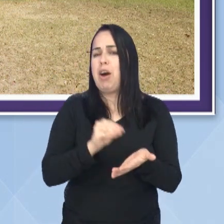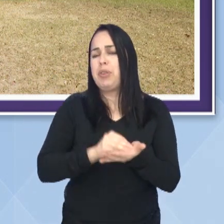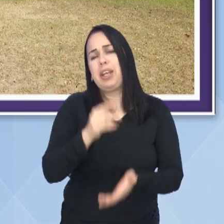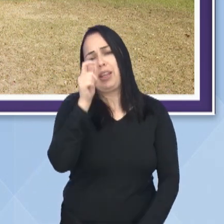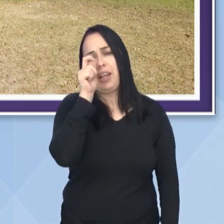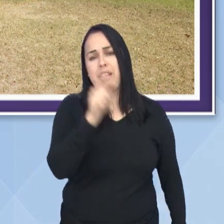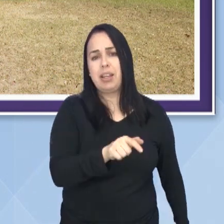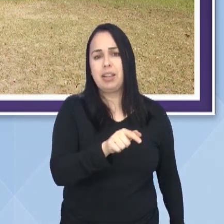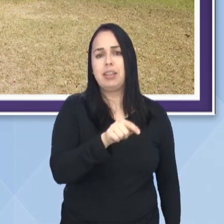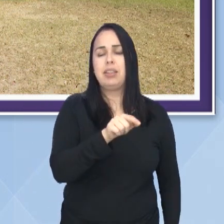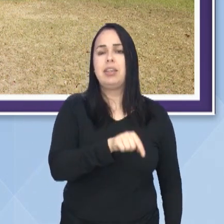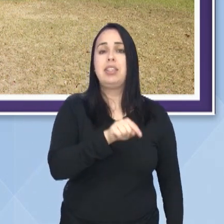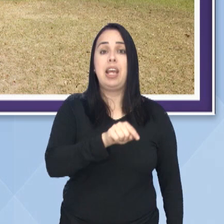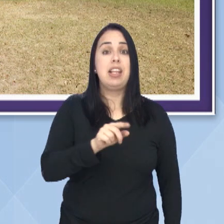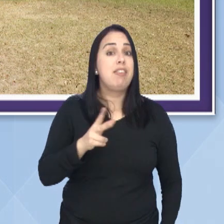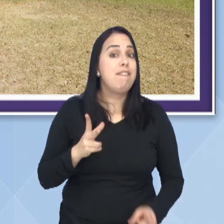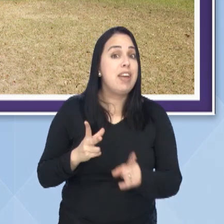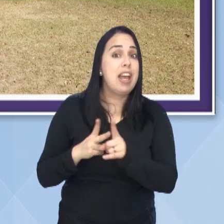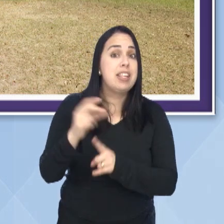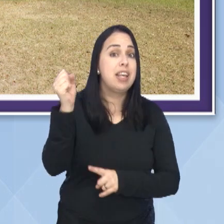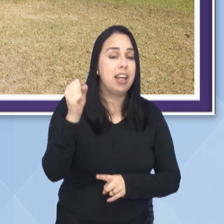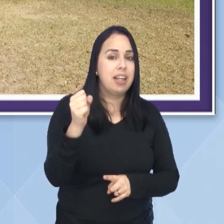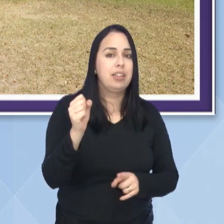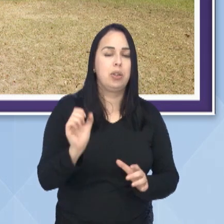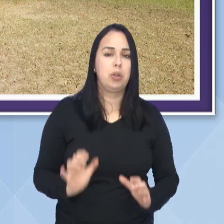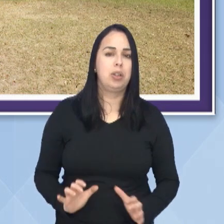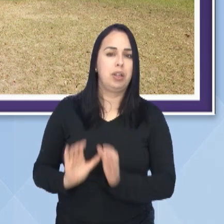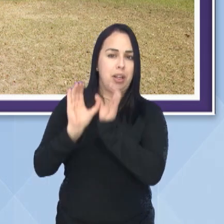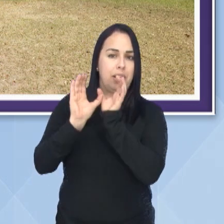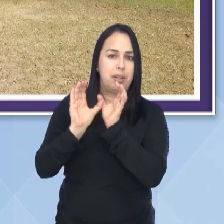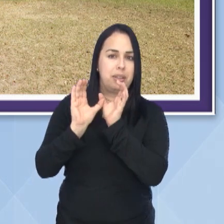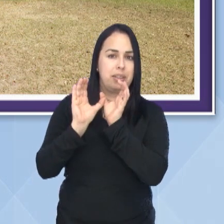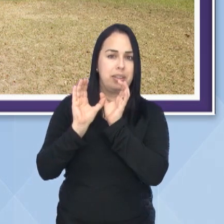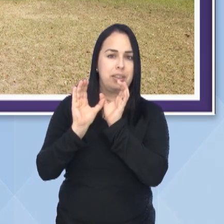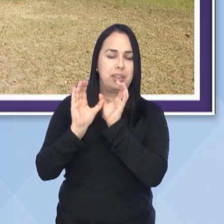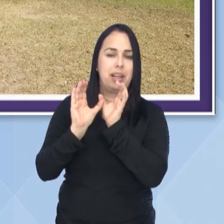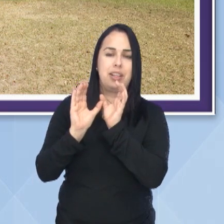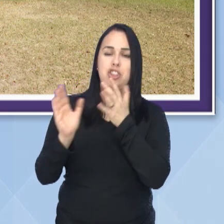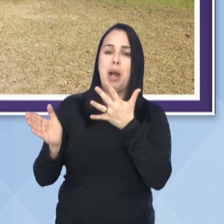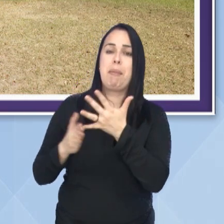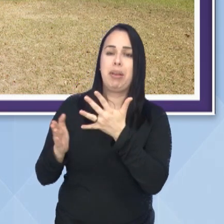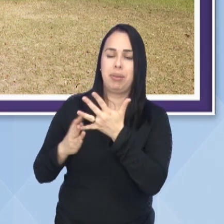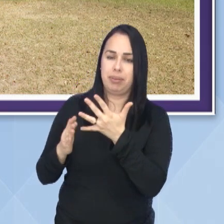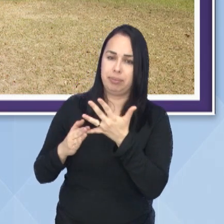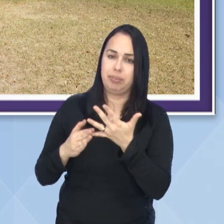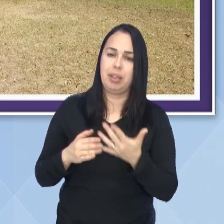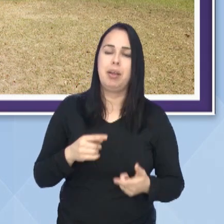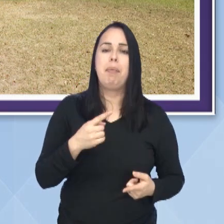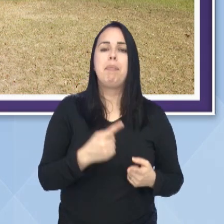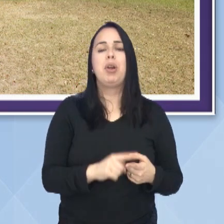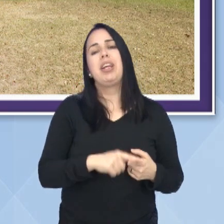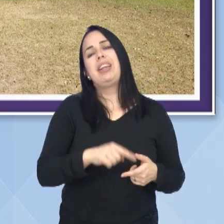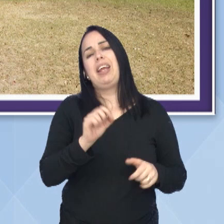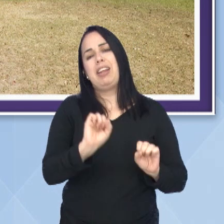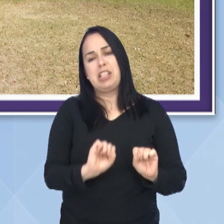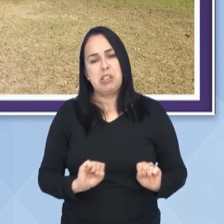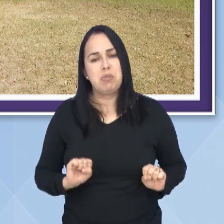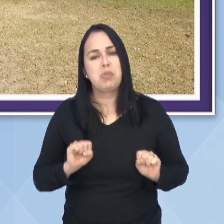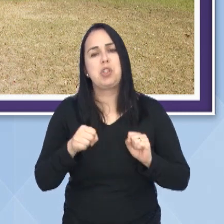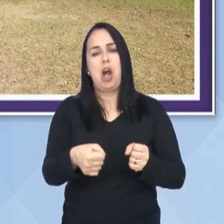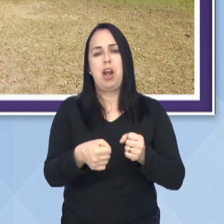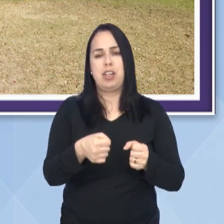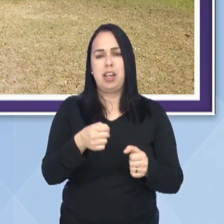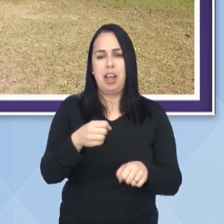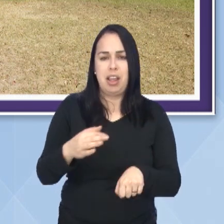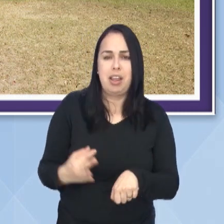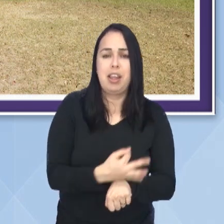eles foram vice-campeões no campeonato da CAF Amador. Porque são resilientes, porque vão, tem